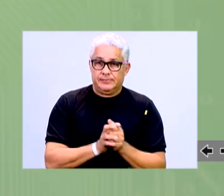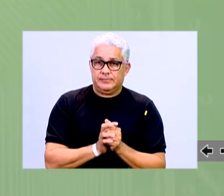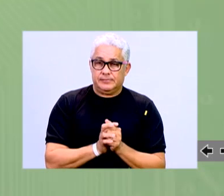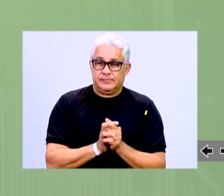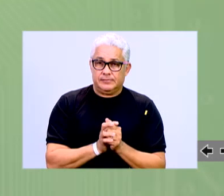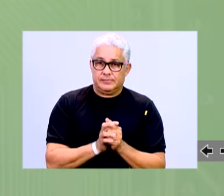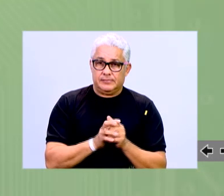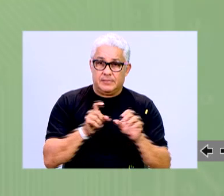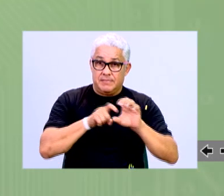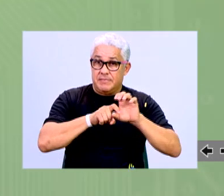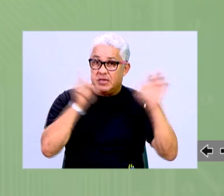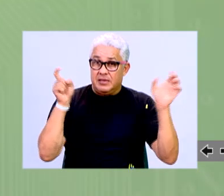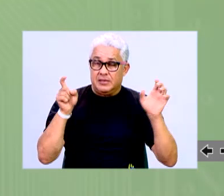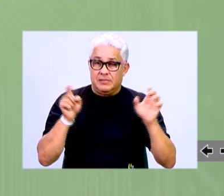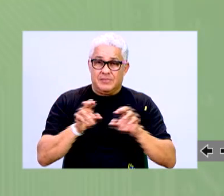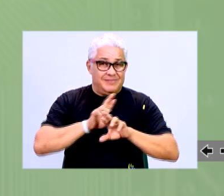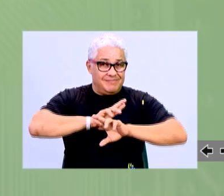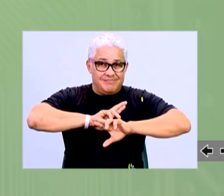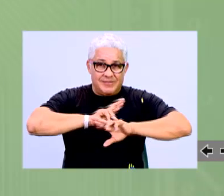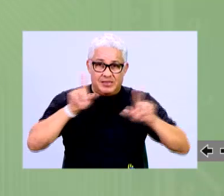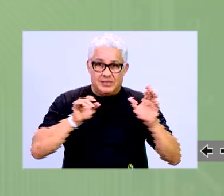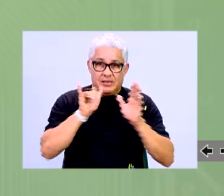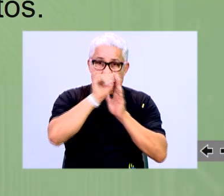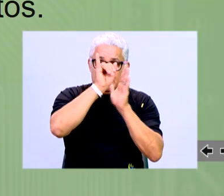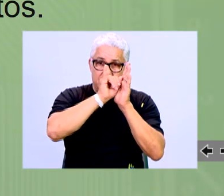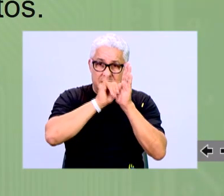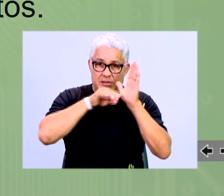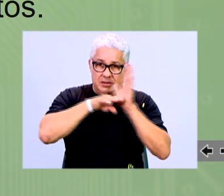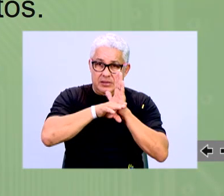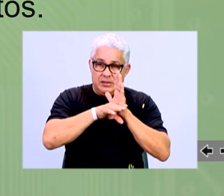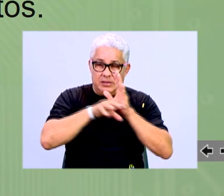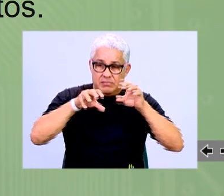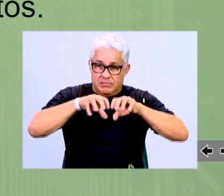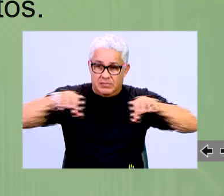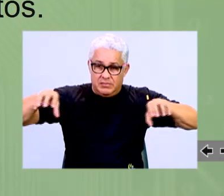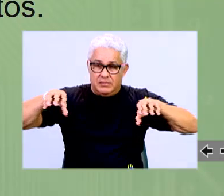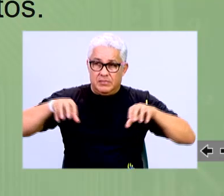completamente independente da implementação.